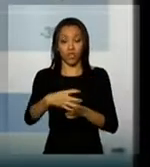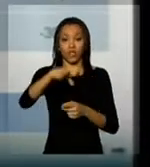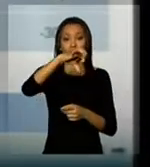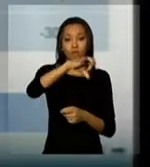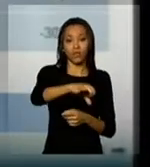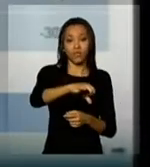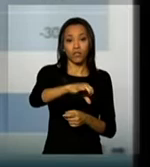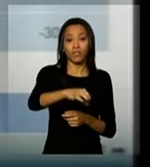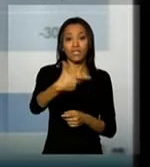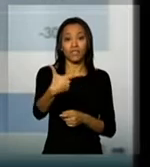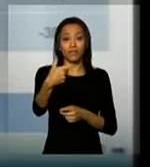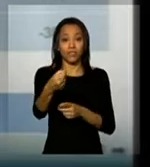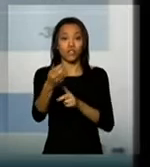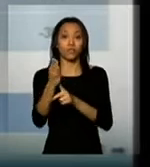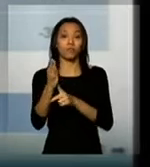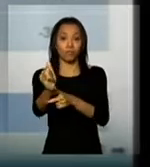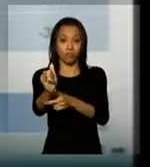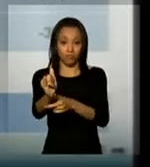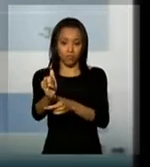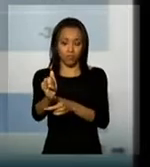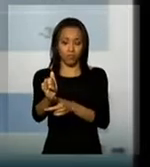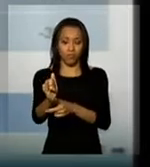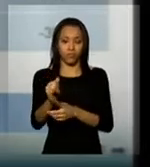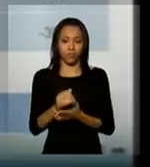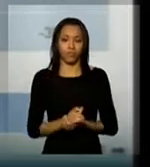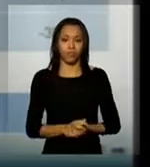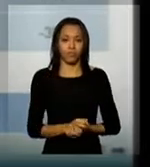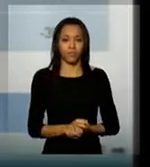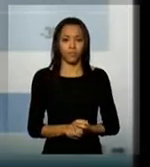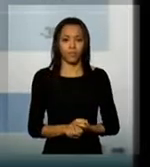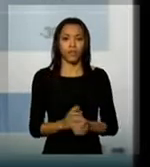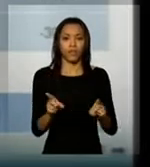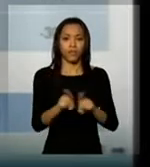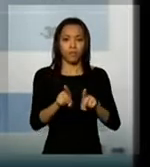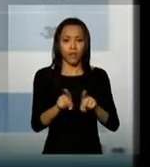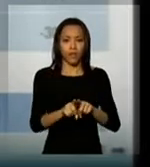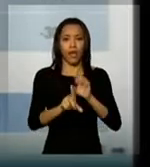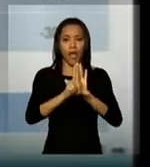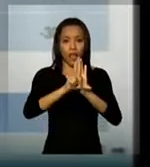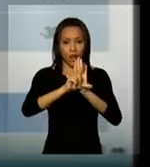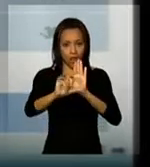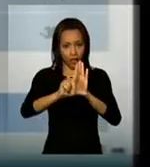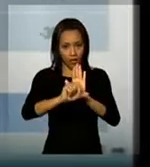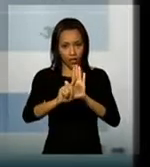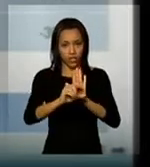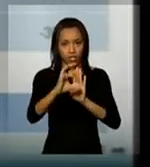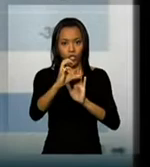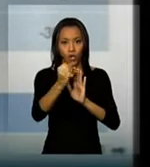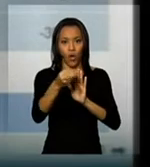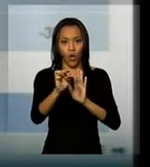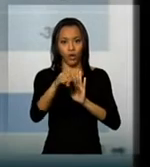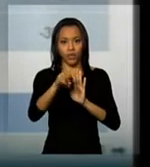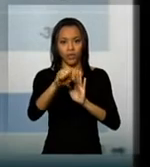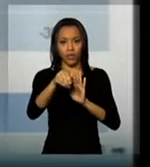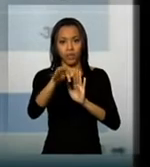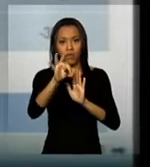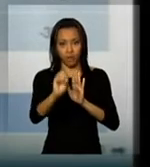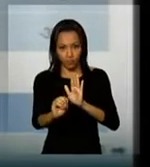920 bilhões. A lei orçamentária nos